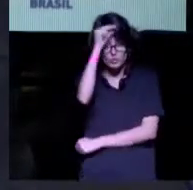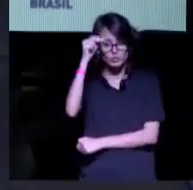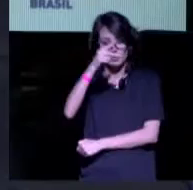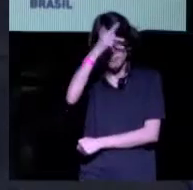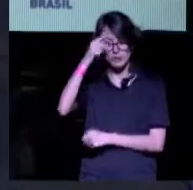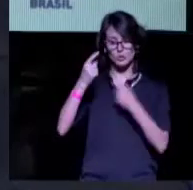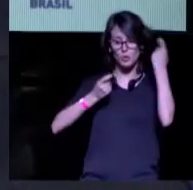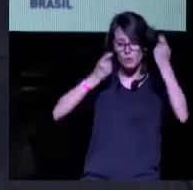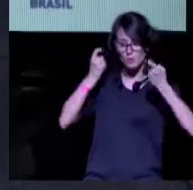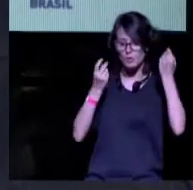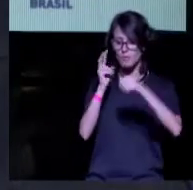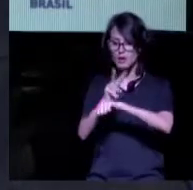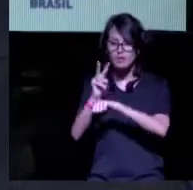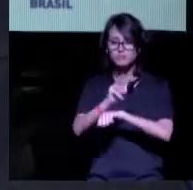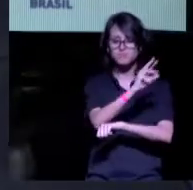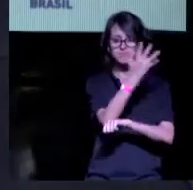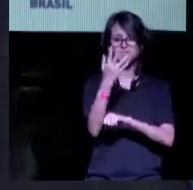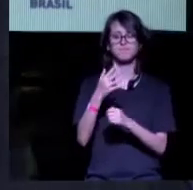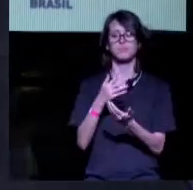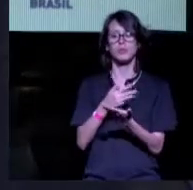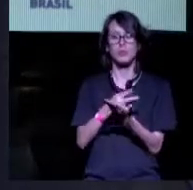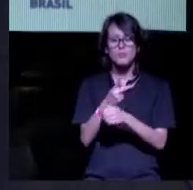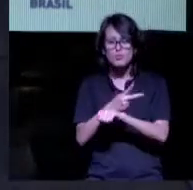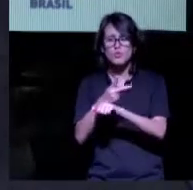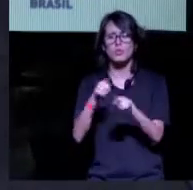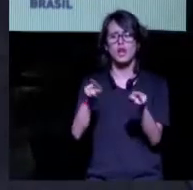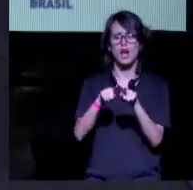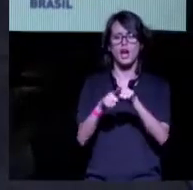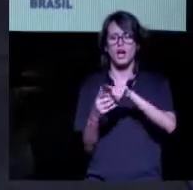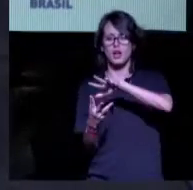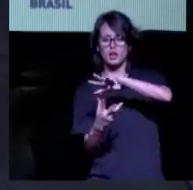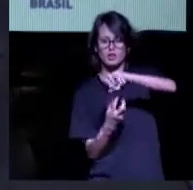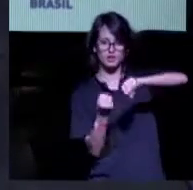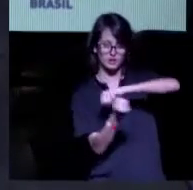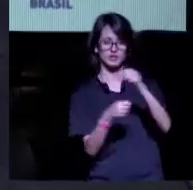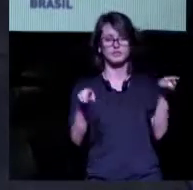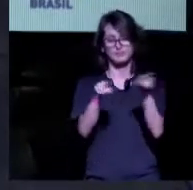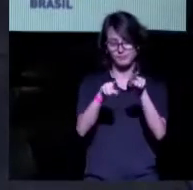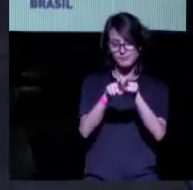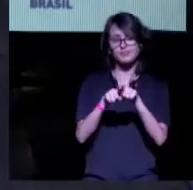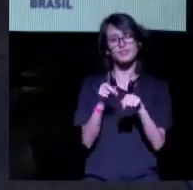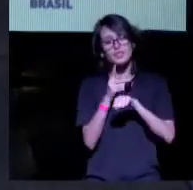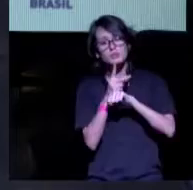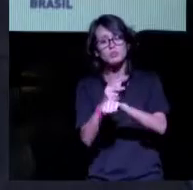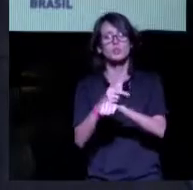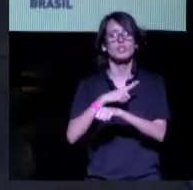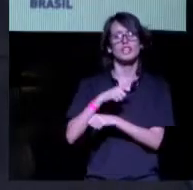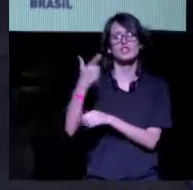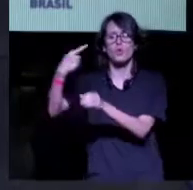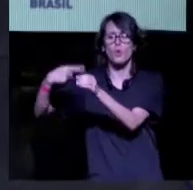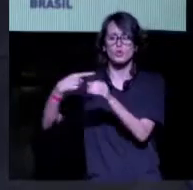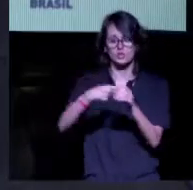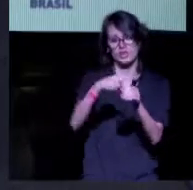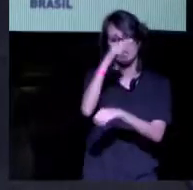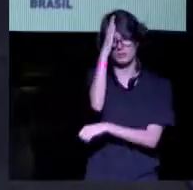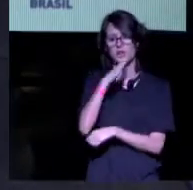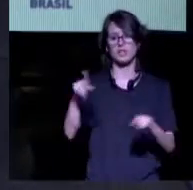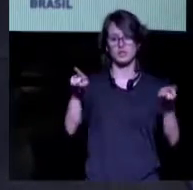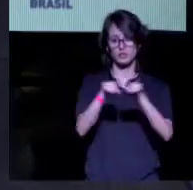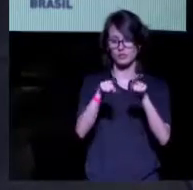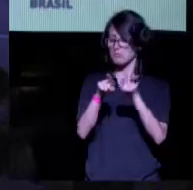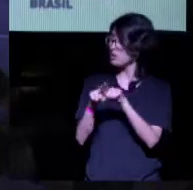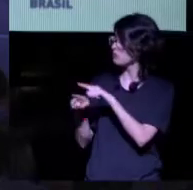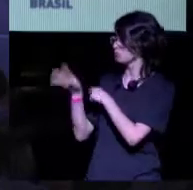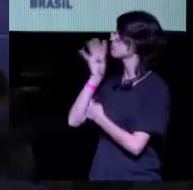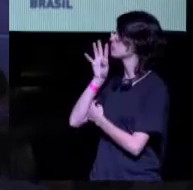para que as empresas usem a força do seu negócio para melhorar a cidade ea gente espera ter isso e outra cidade do brasil também é bacana